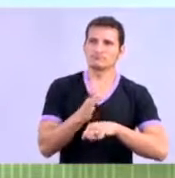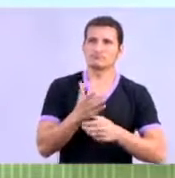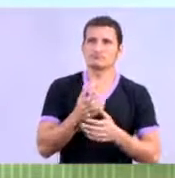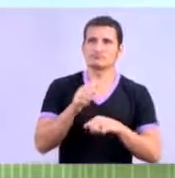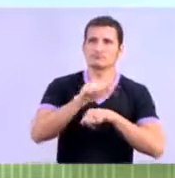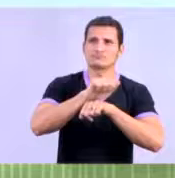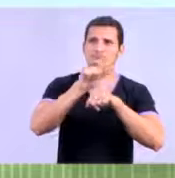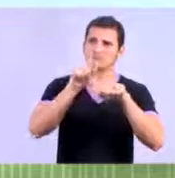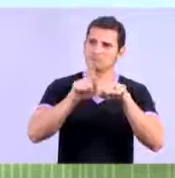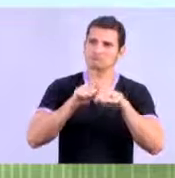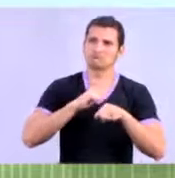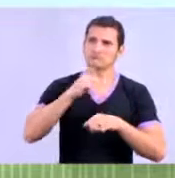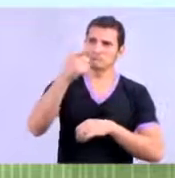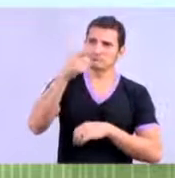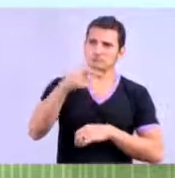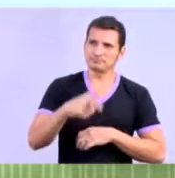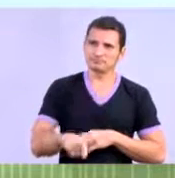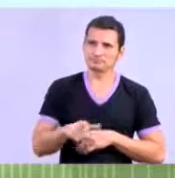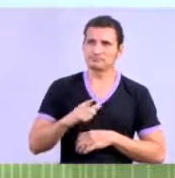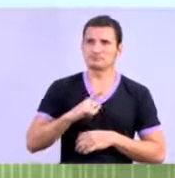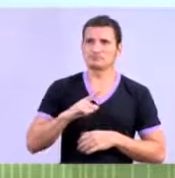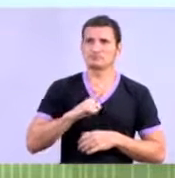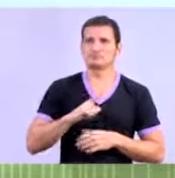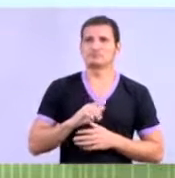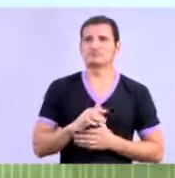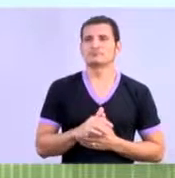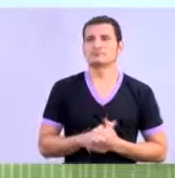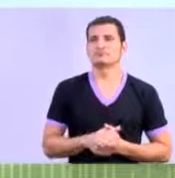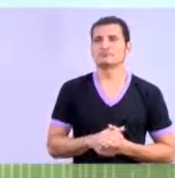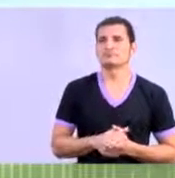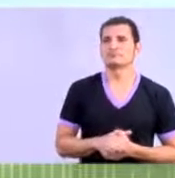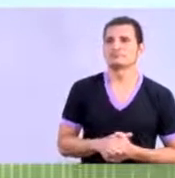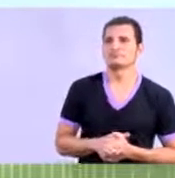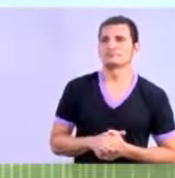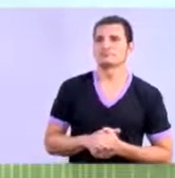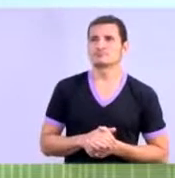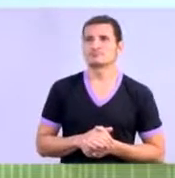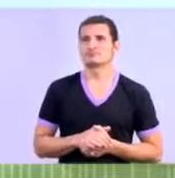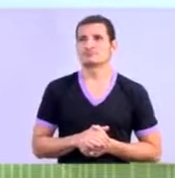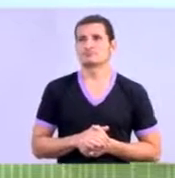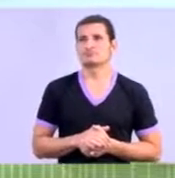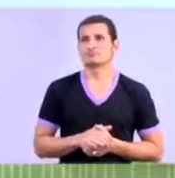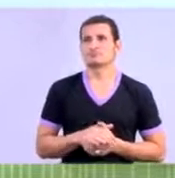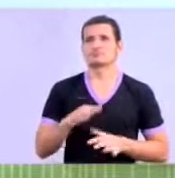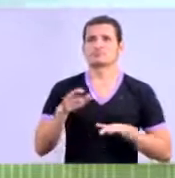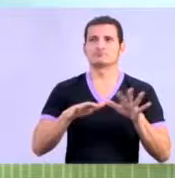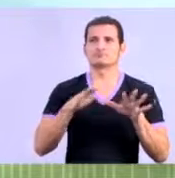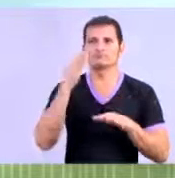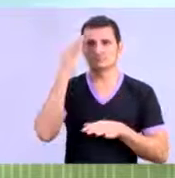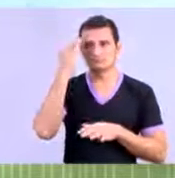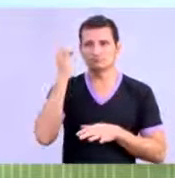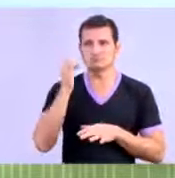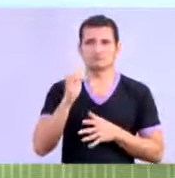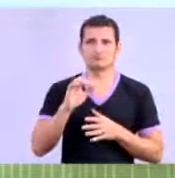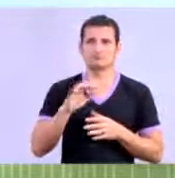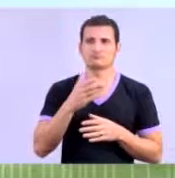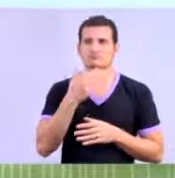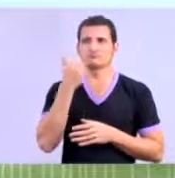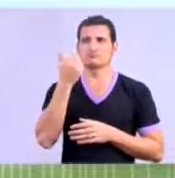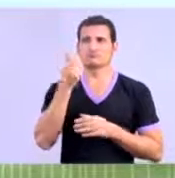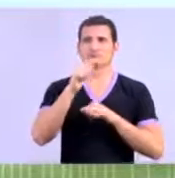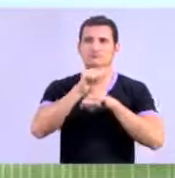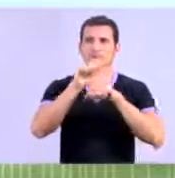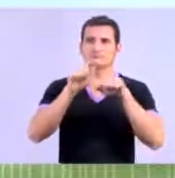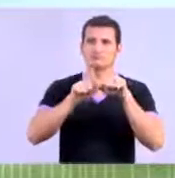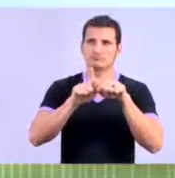repetem naturalmente, né, professor? Não tem, a gente com uma certa hora, a gente já sabe qual o melhor algoritmo que vai